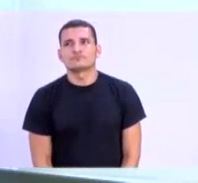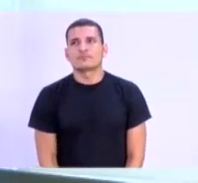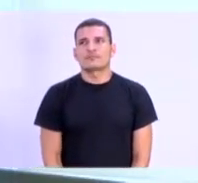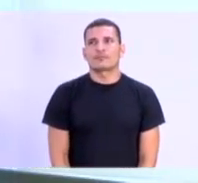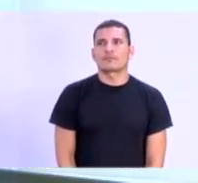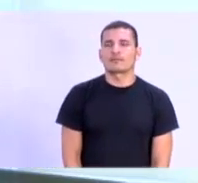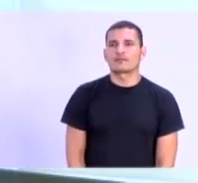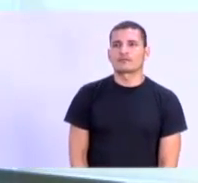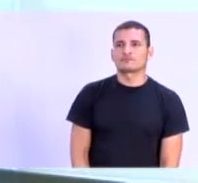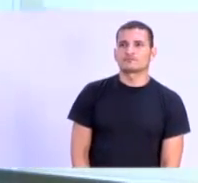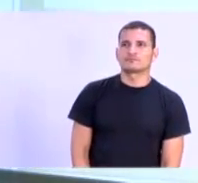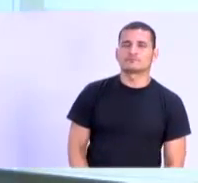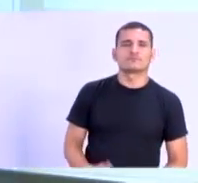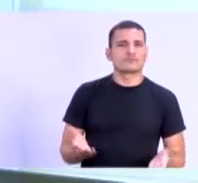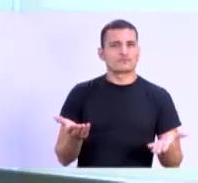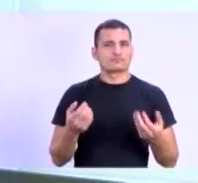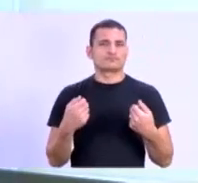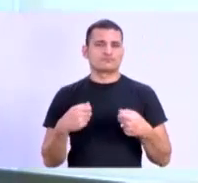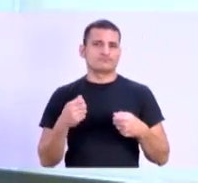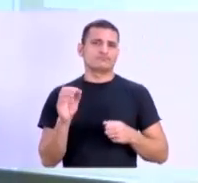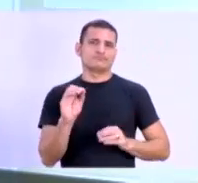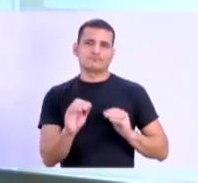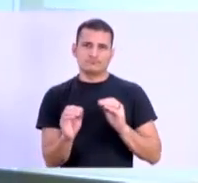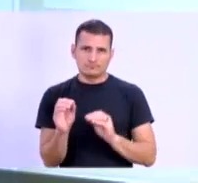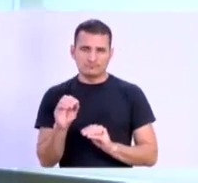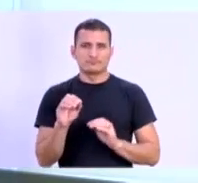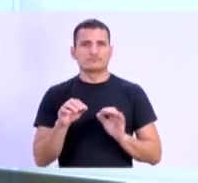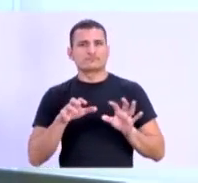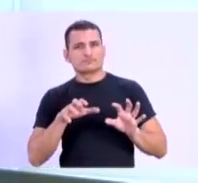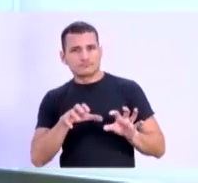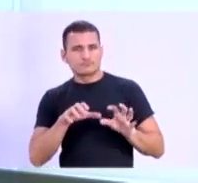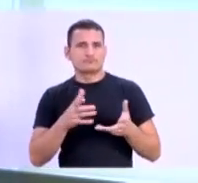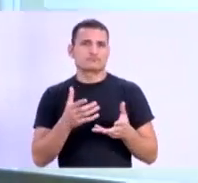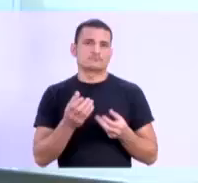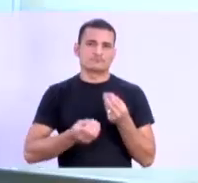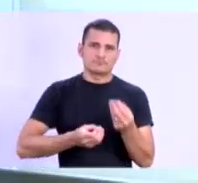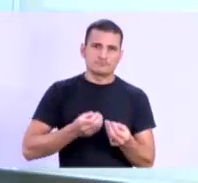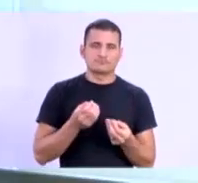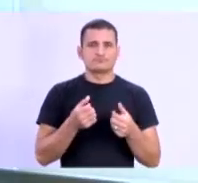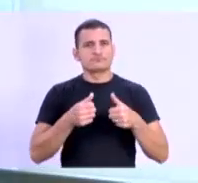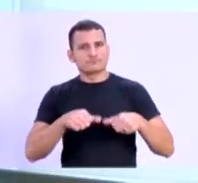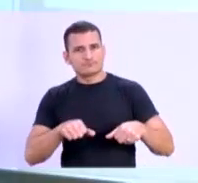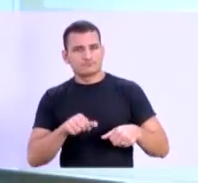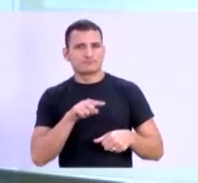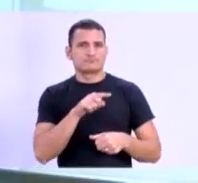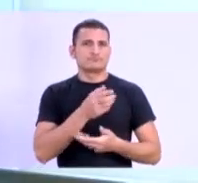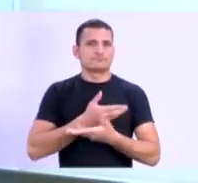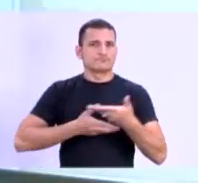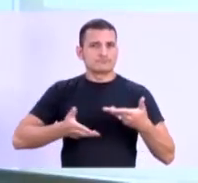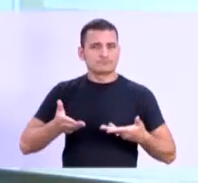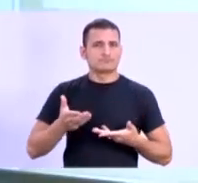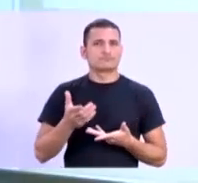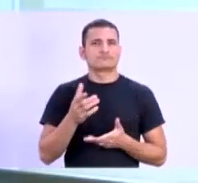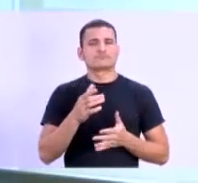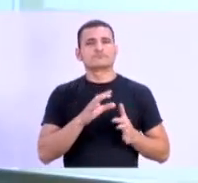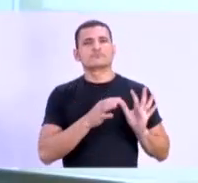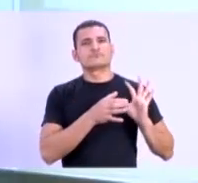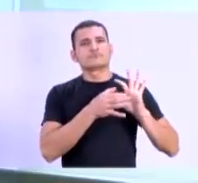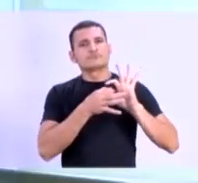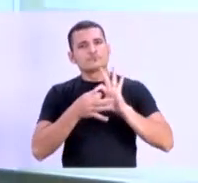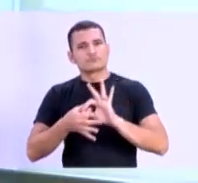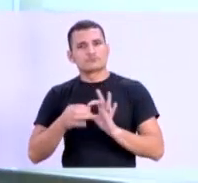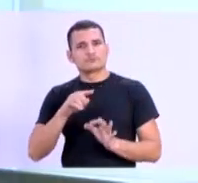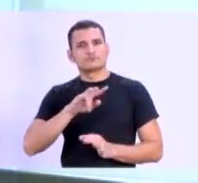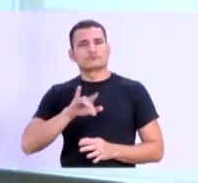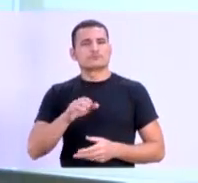Agora eu tenho que definir as características, definir os comportamentos, definir os relacionamentos desse objeto com os outros objetos, qual o contexto que ele vai se comunicar